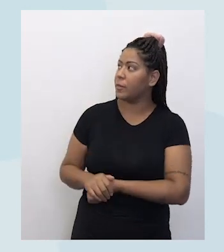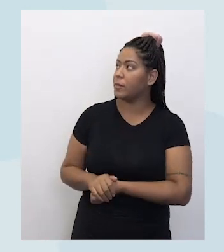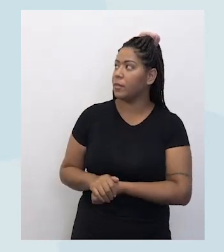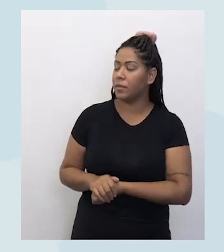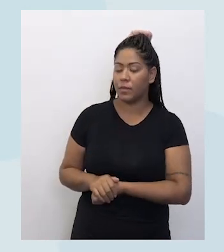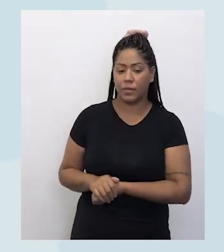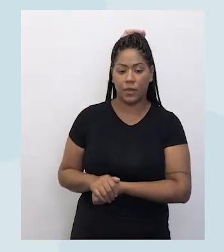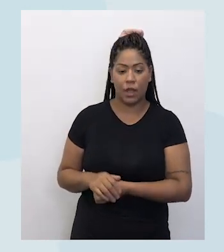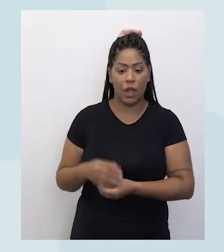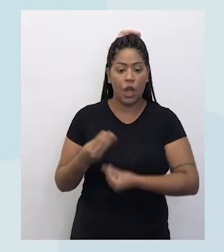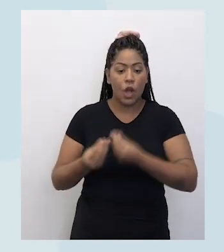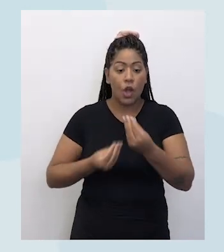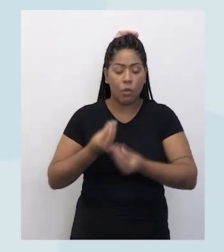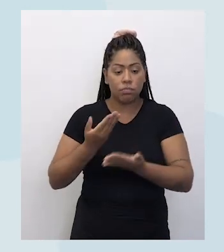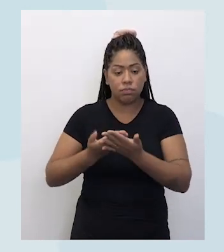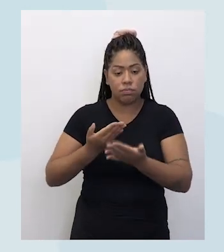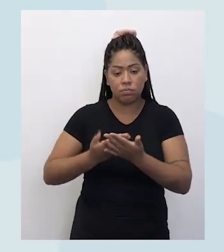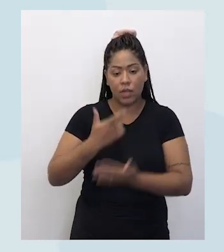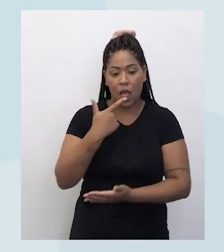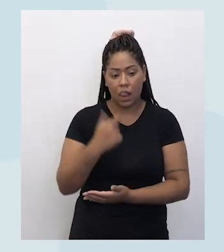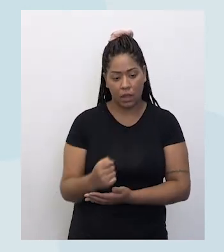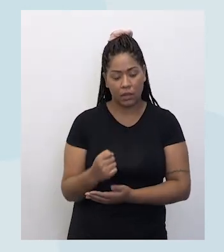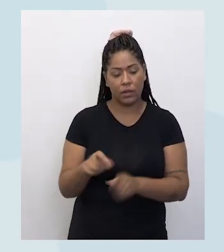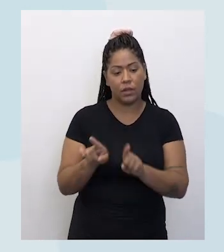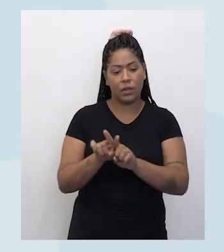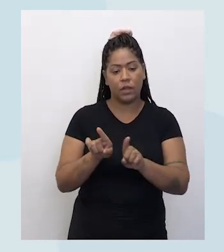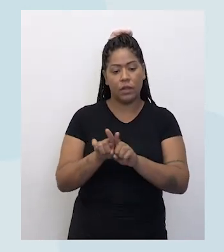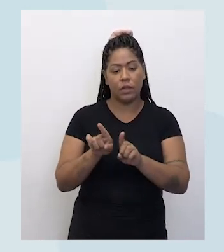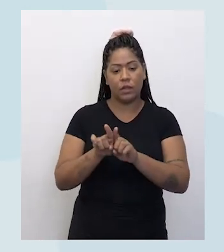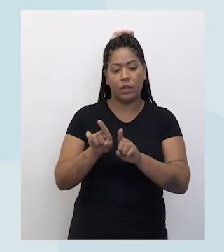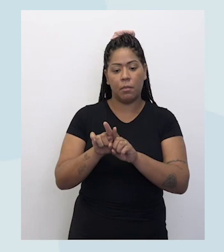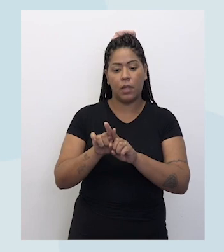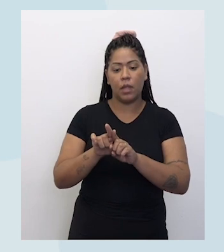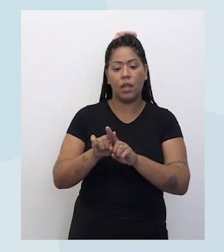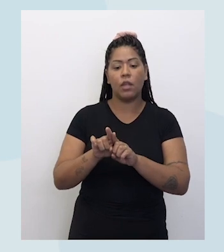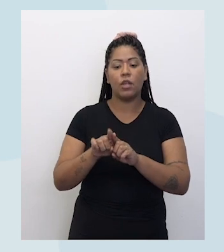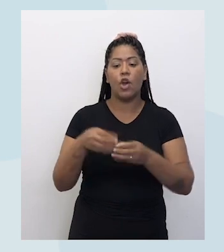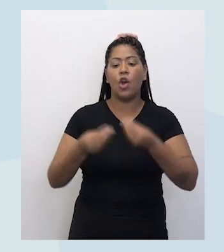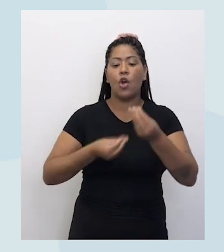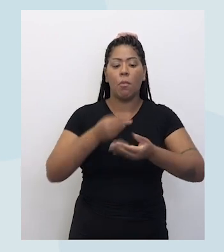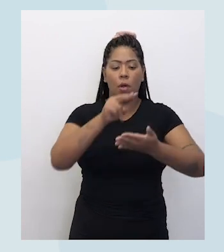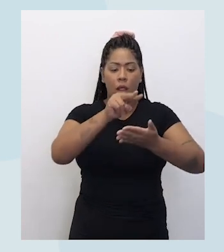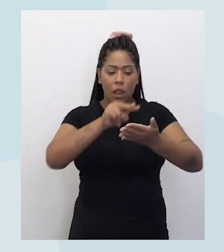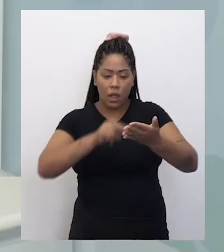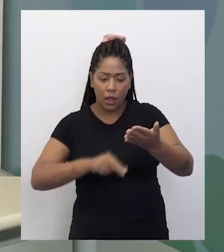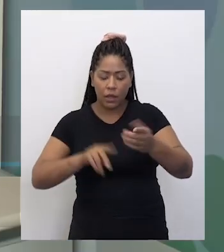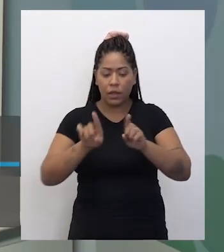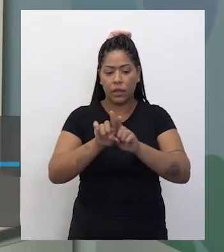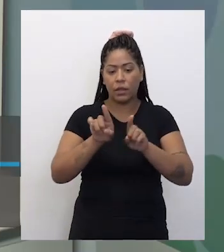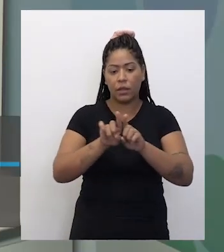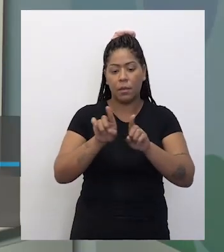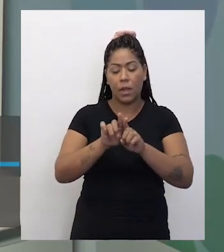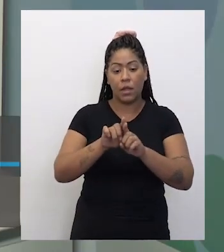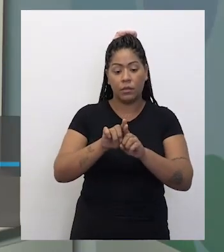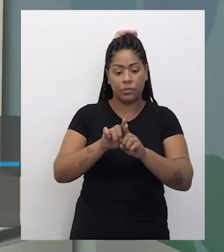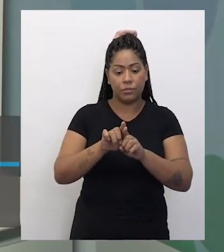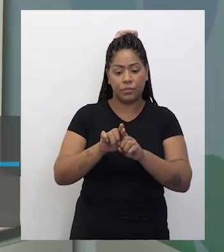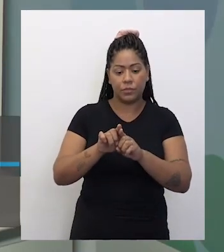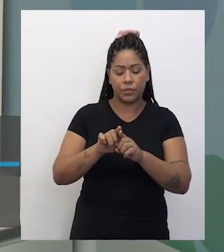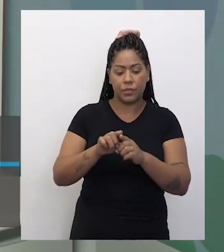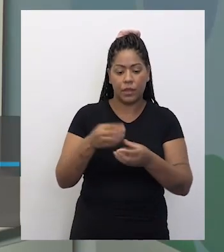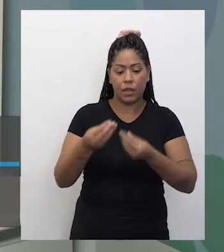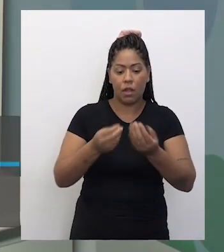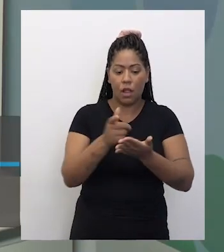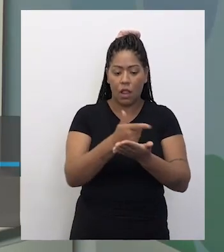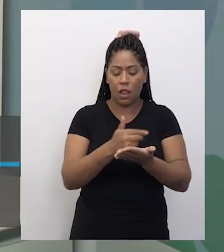função apelativa da linguagem, estabelecer estratégias de leitura e produção de textos publicitários. E agora, já